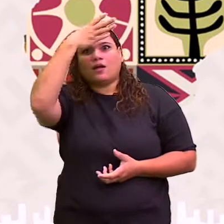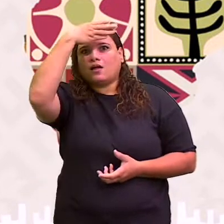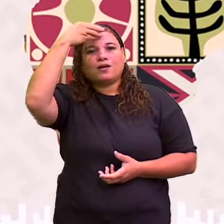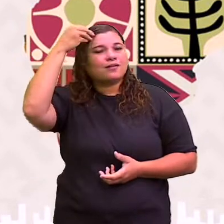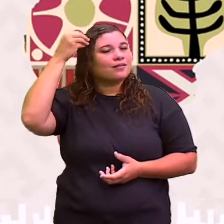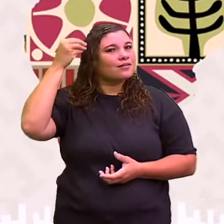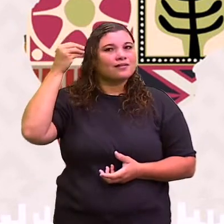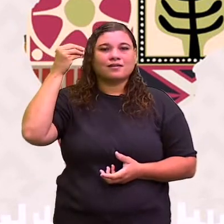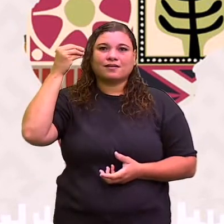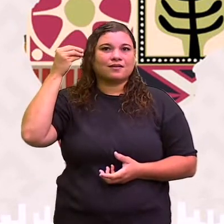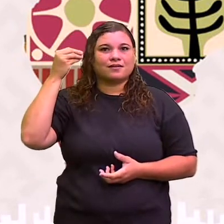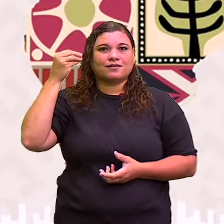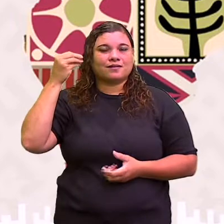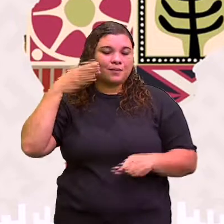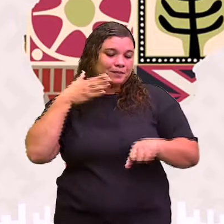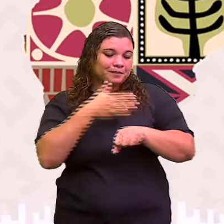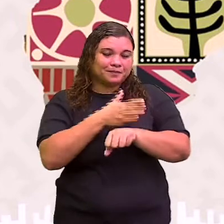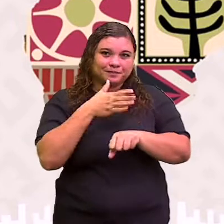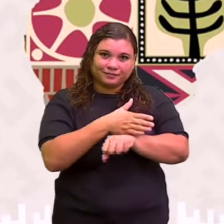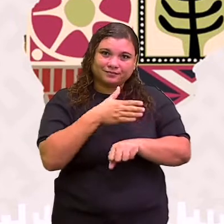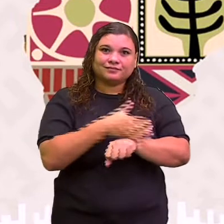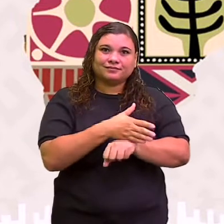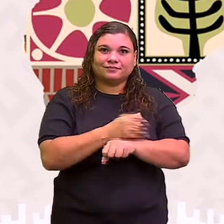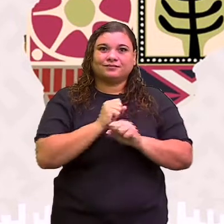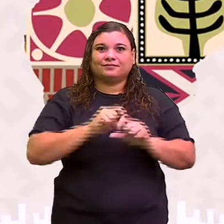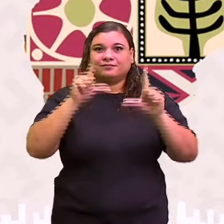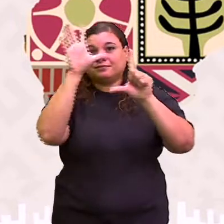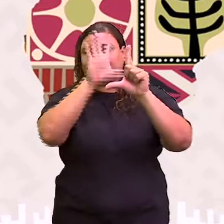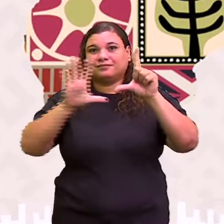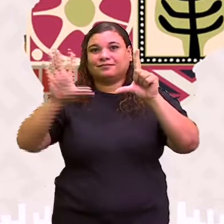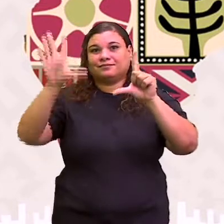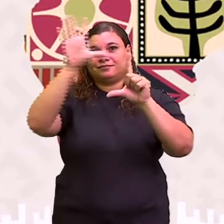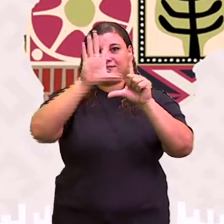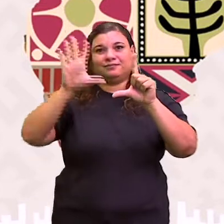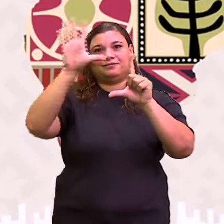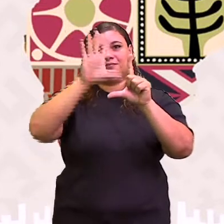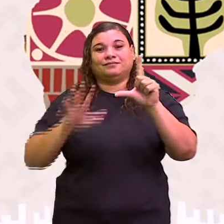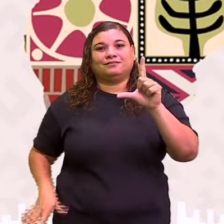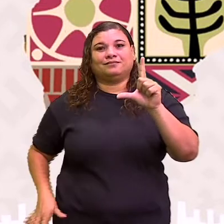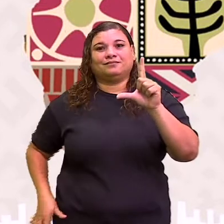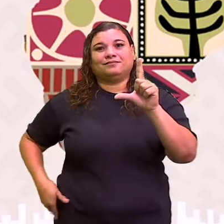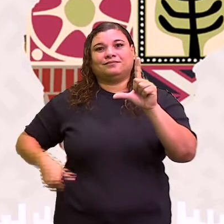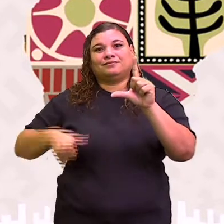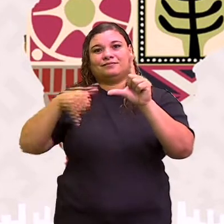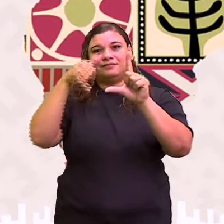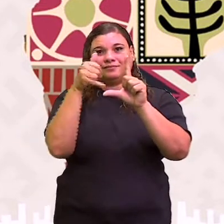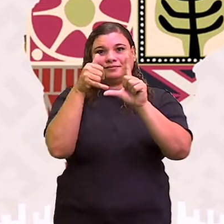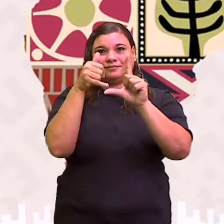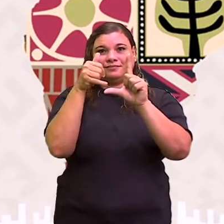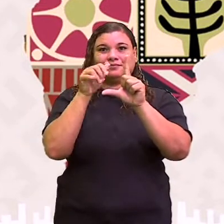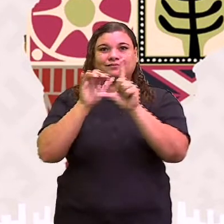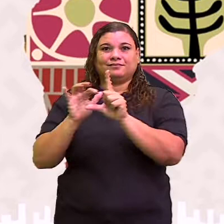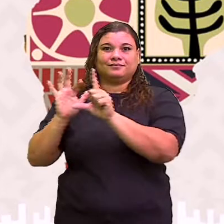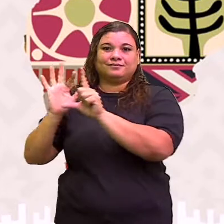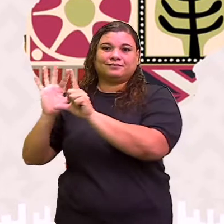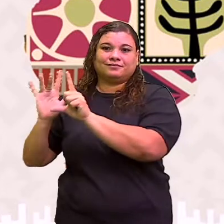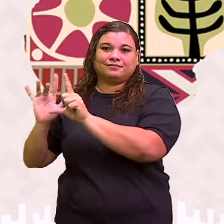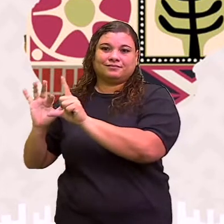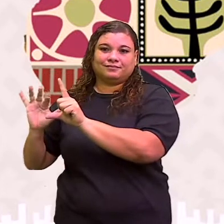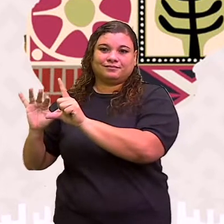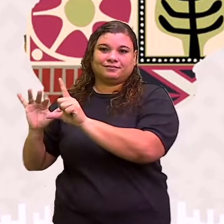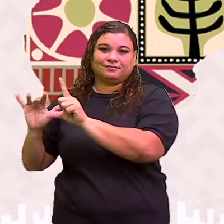esqueça, tá? Para você acessar a plataforma Smed TV, muito simples. Basta